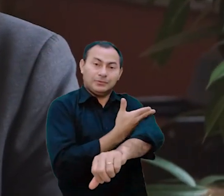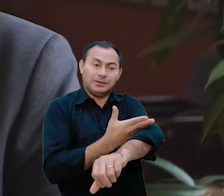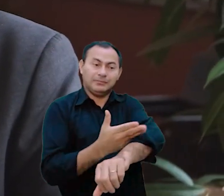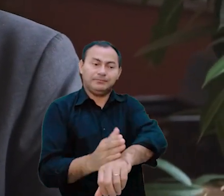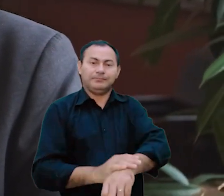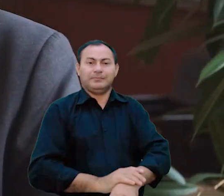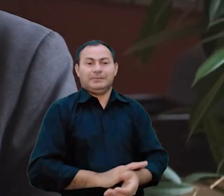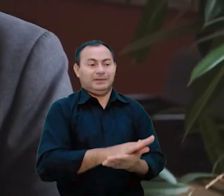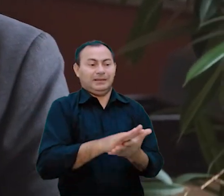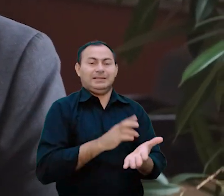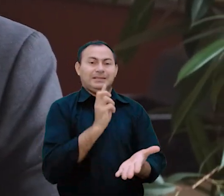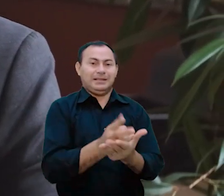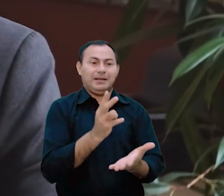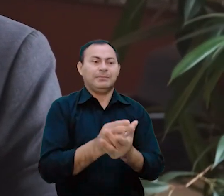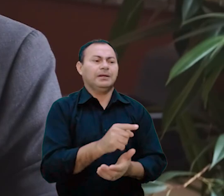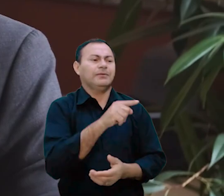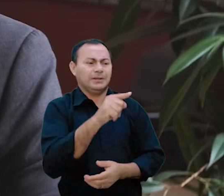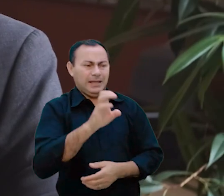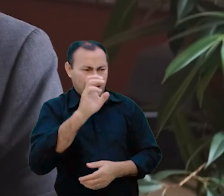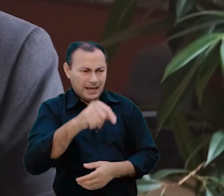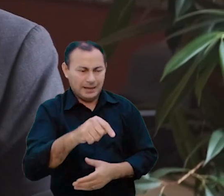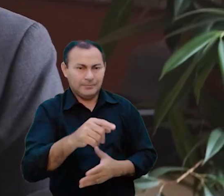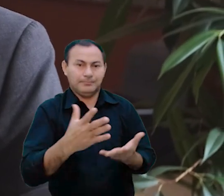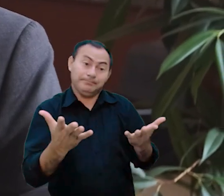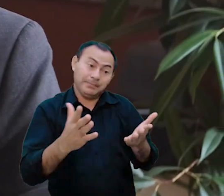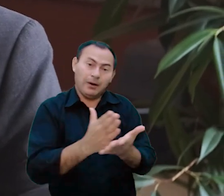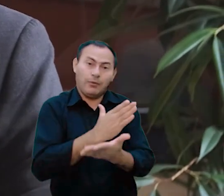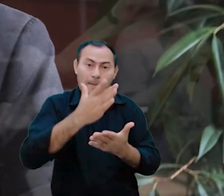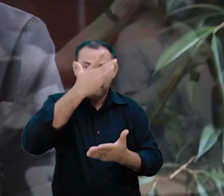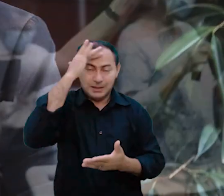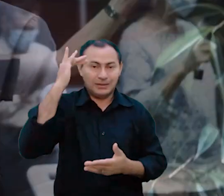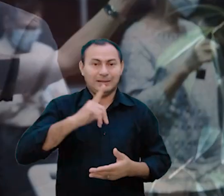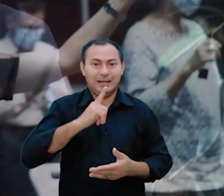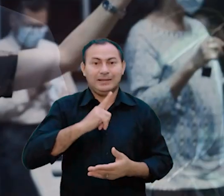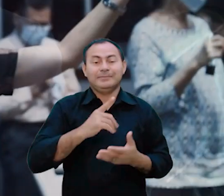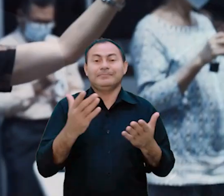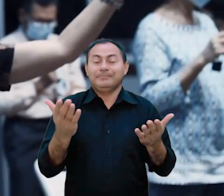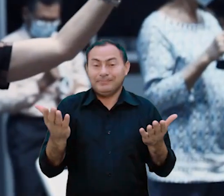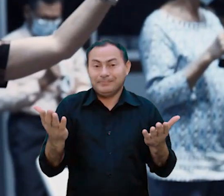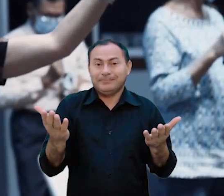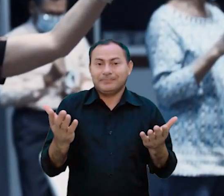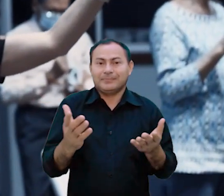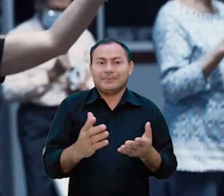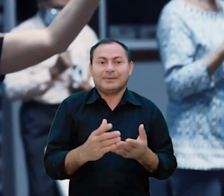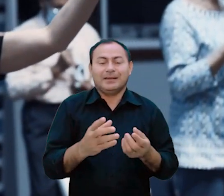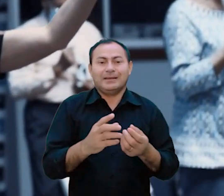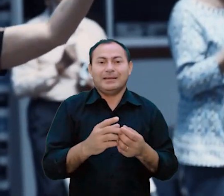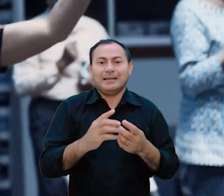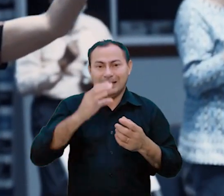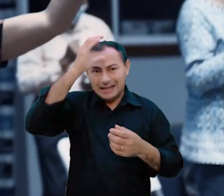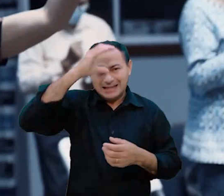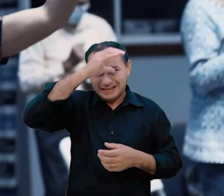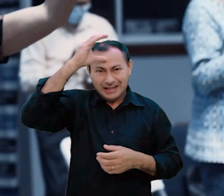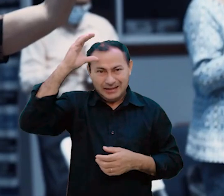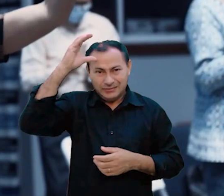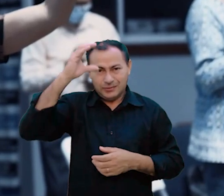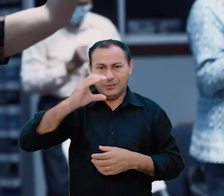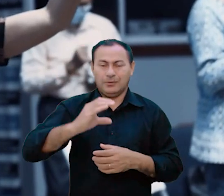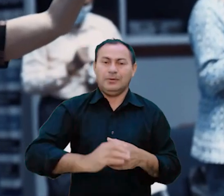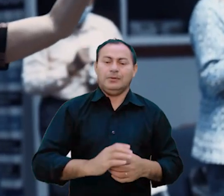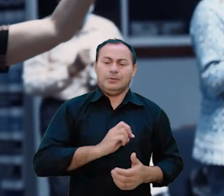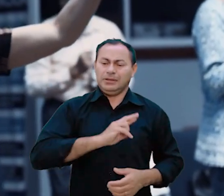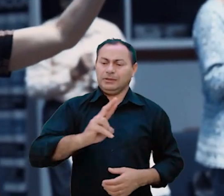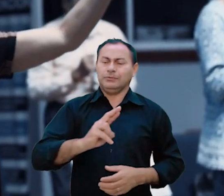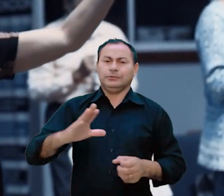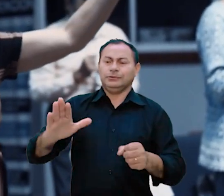resposta costuma ser, nem sempre. E você é? Para algumas pessoas existem aqueles cristãos cheios